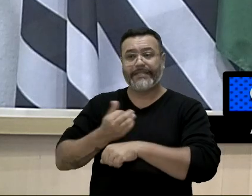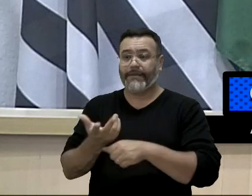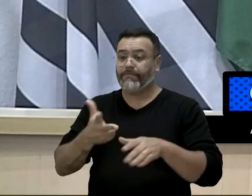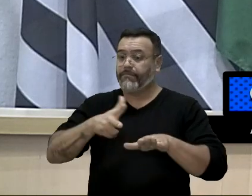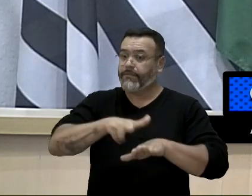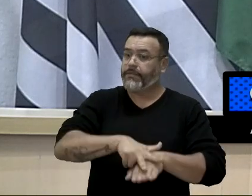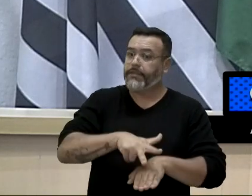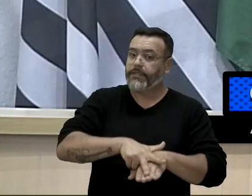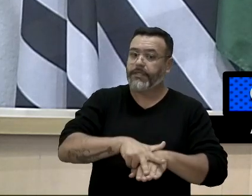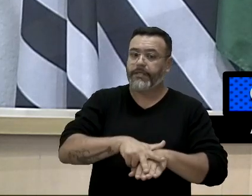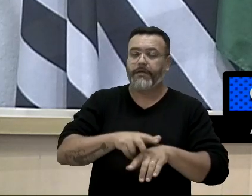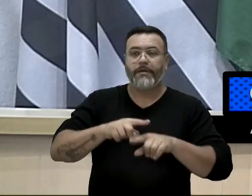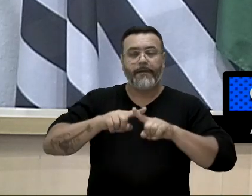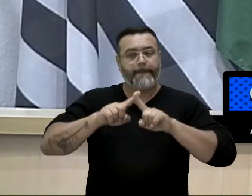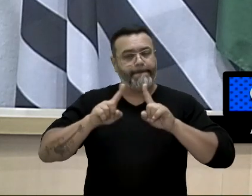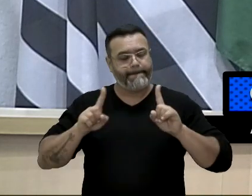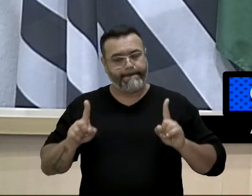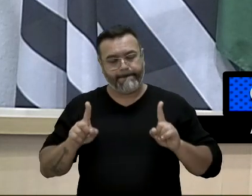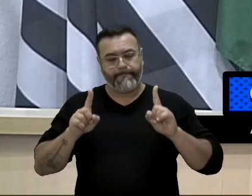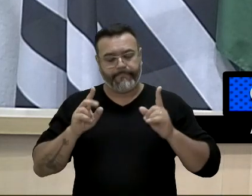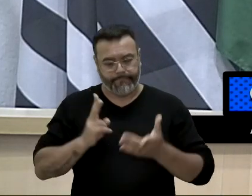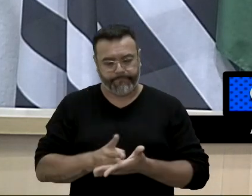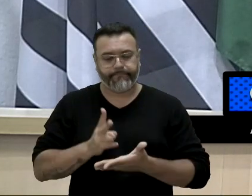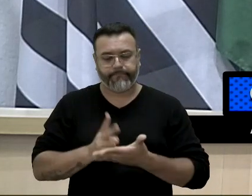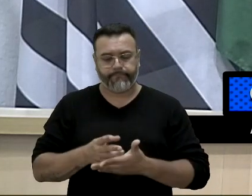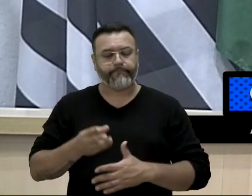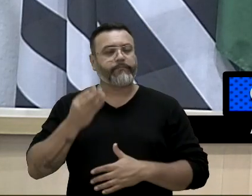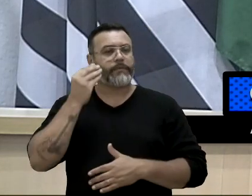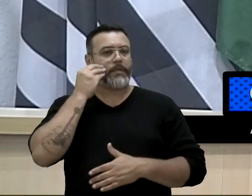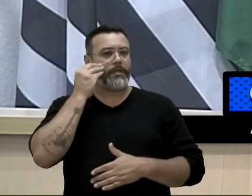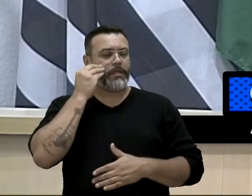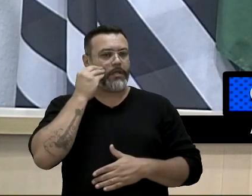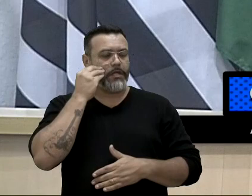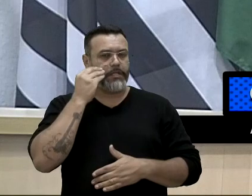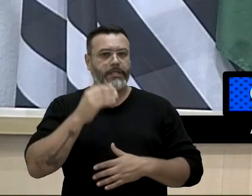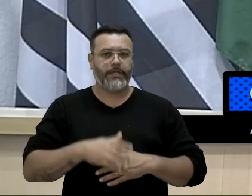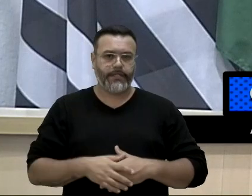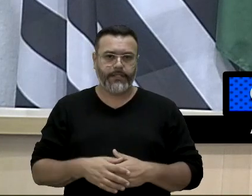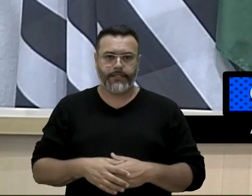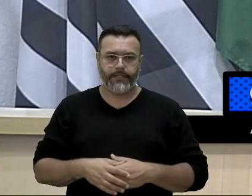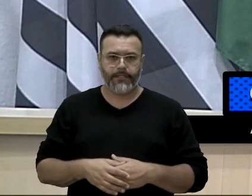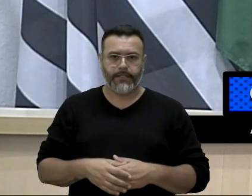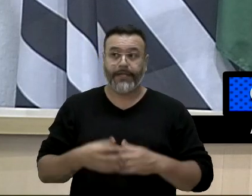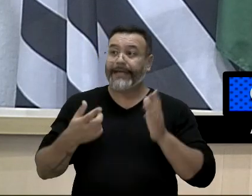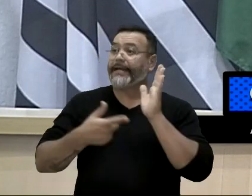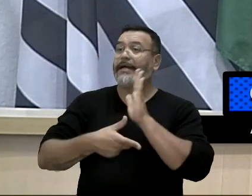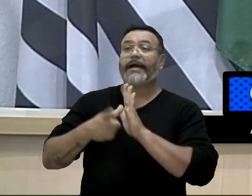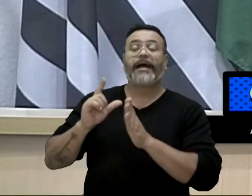enfermaria. Mas a gente sempre tenta, antes da alta, e aí a equipe do